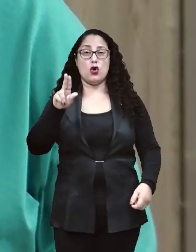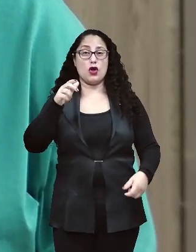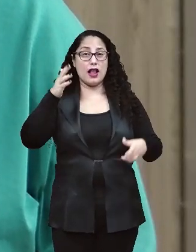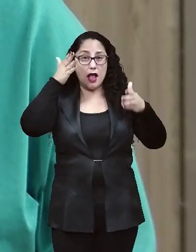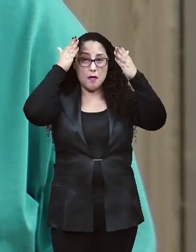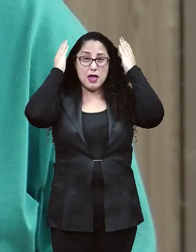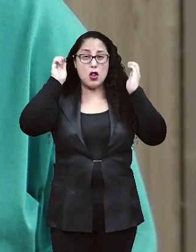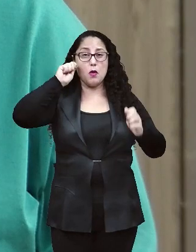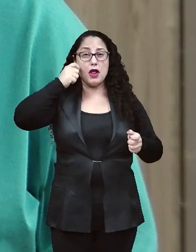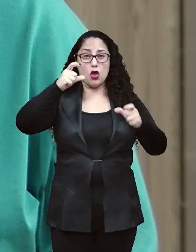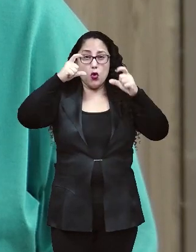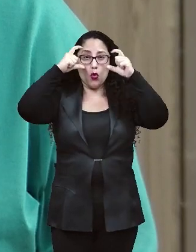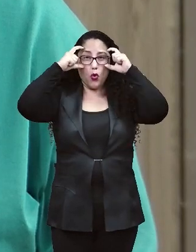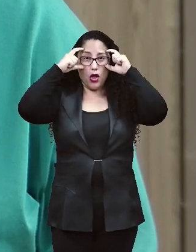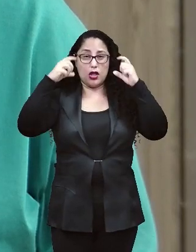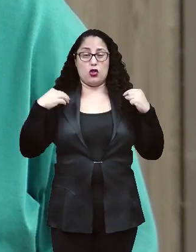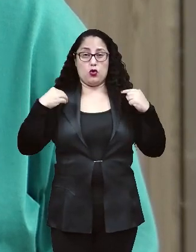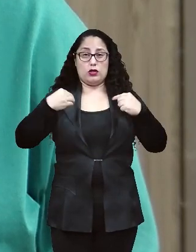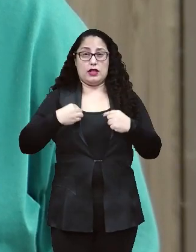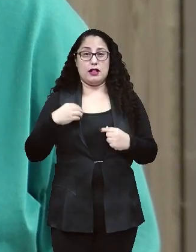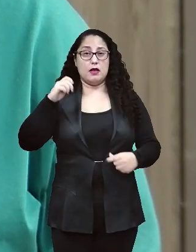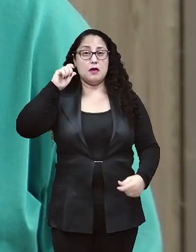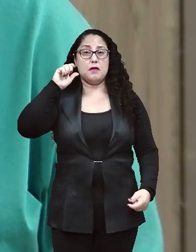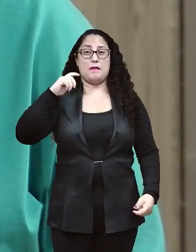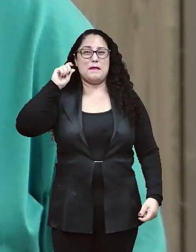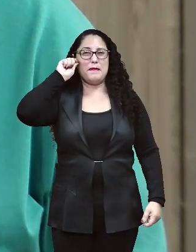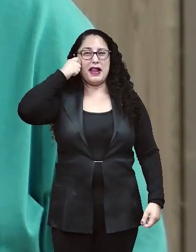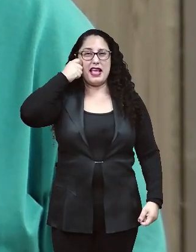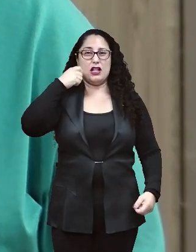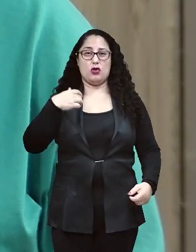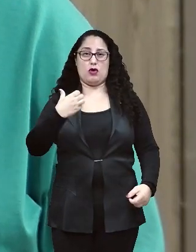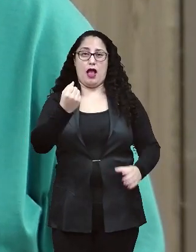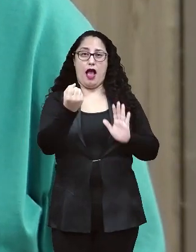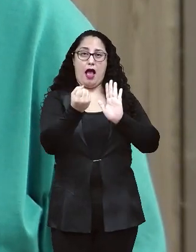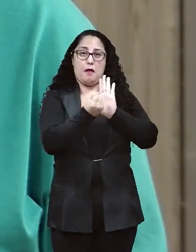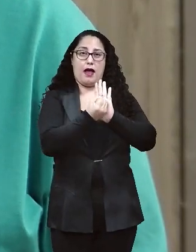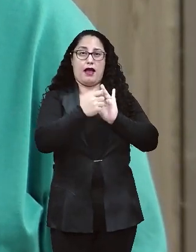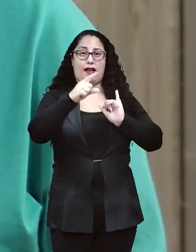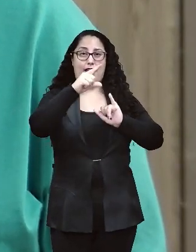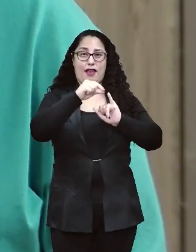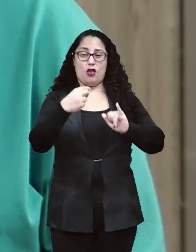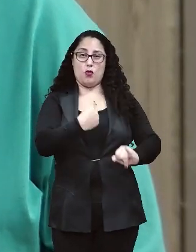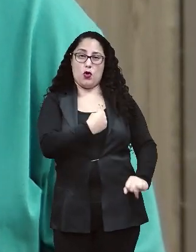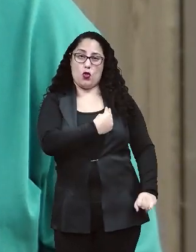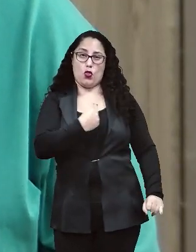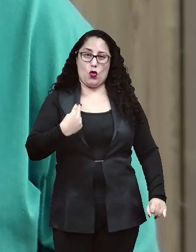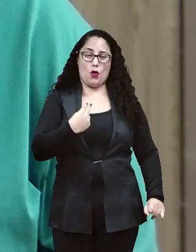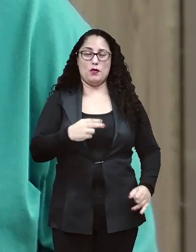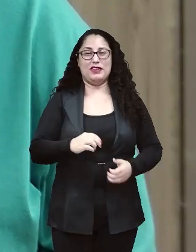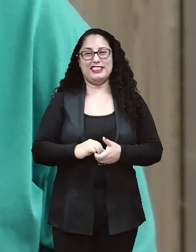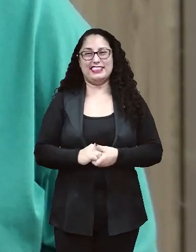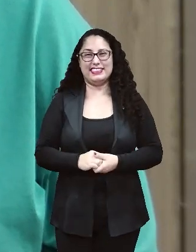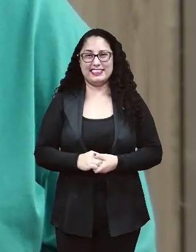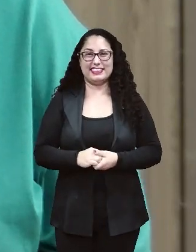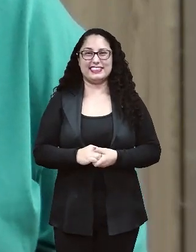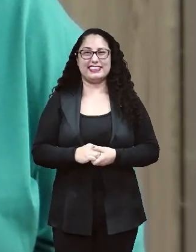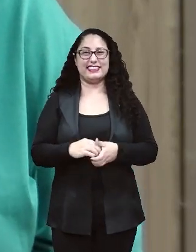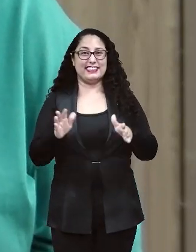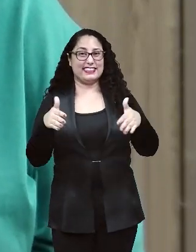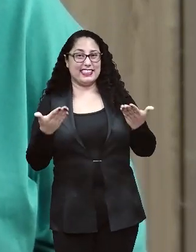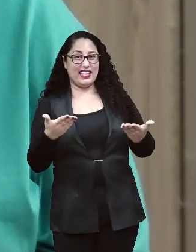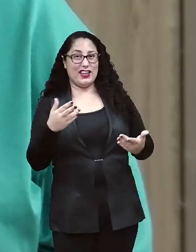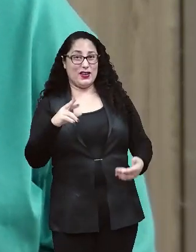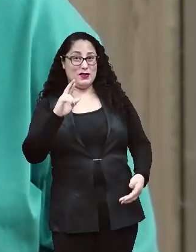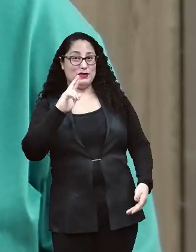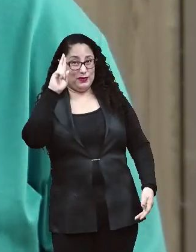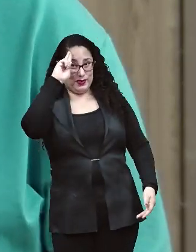óculos e estou usando a camisa preta com a logo do IFB e com o meu nome. Bom, o senhor